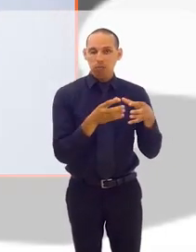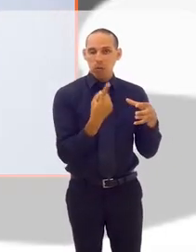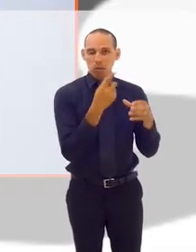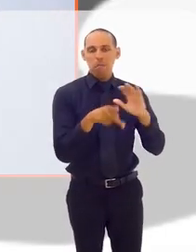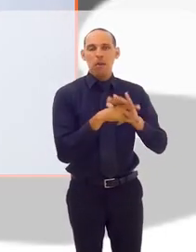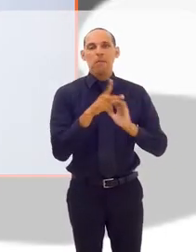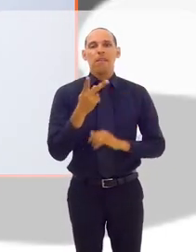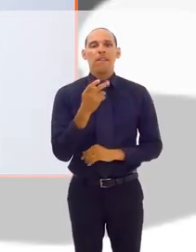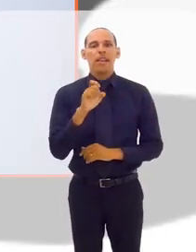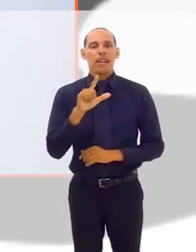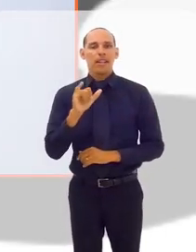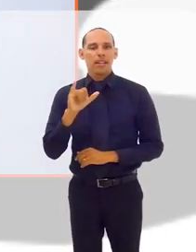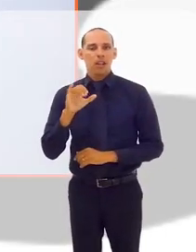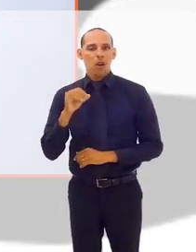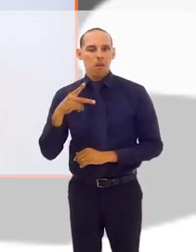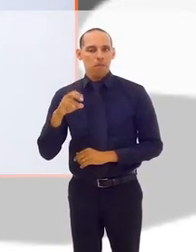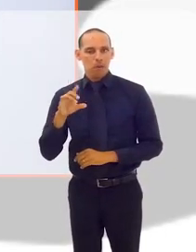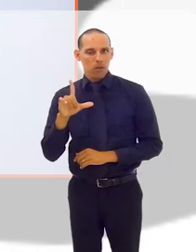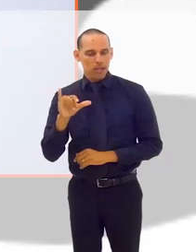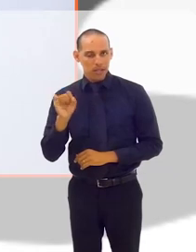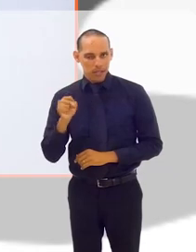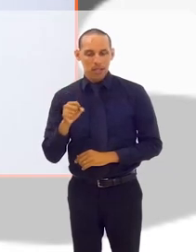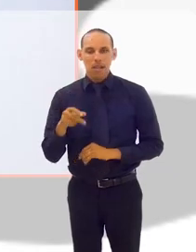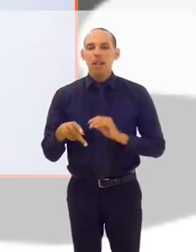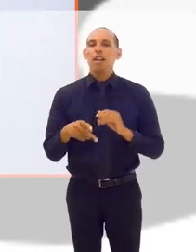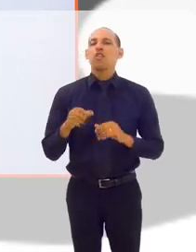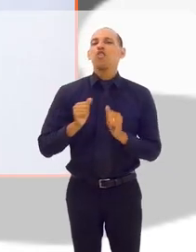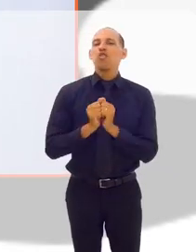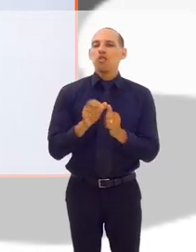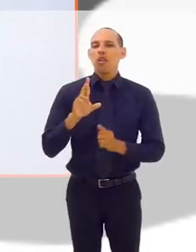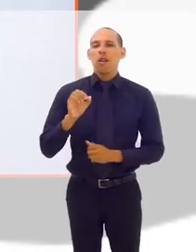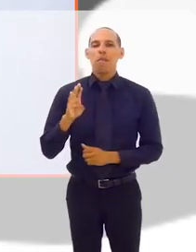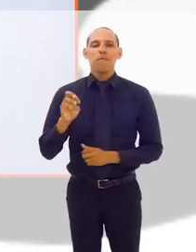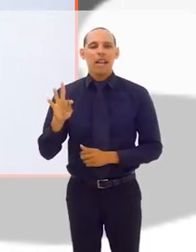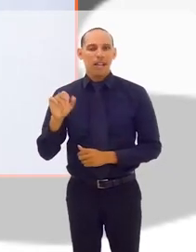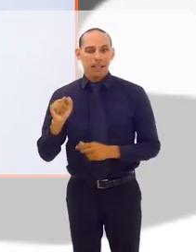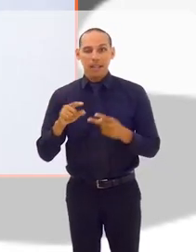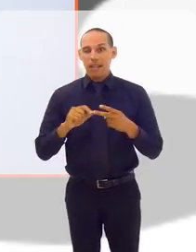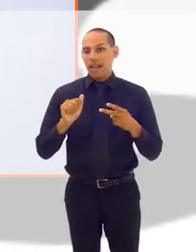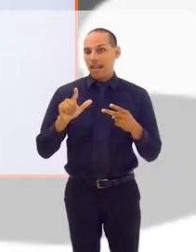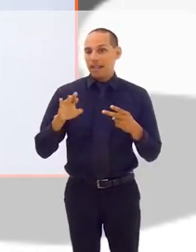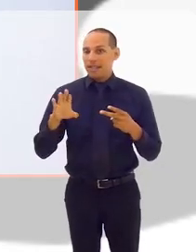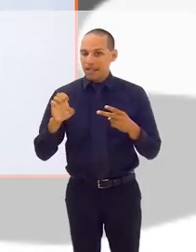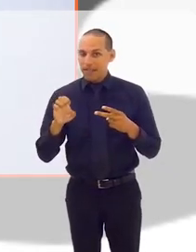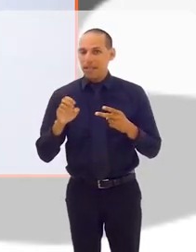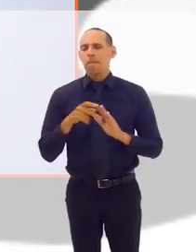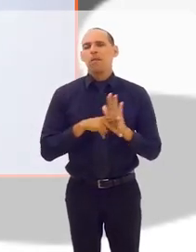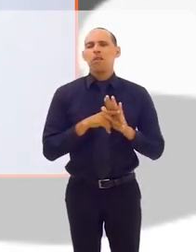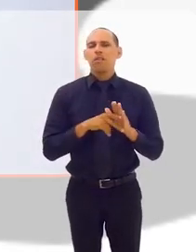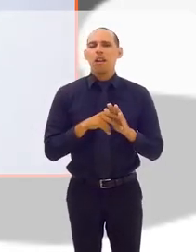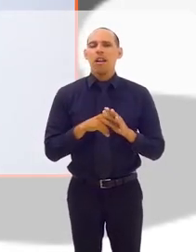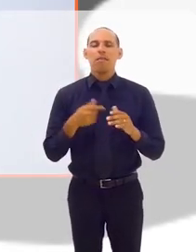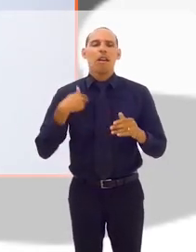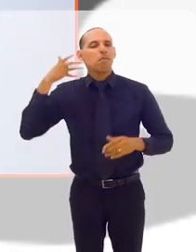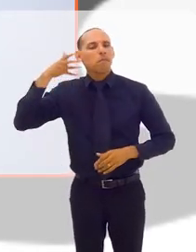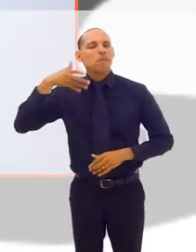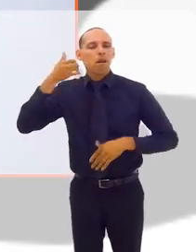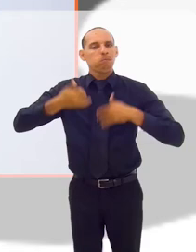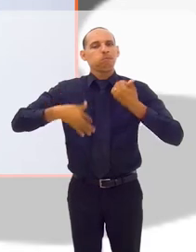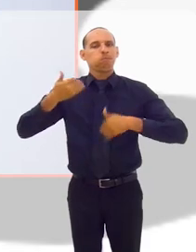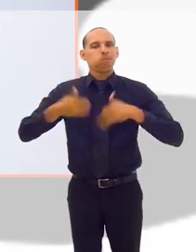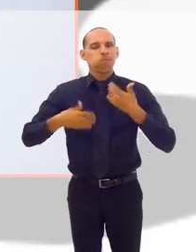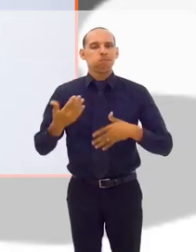peguei uma turma do Heliópolis com a Roberta do projeto Mover Delas, em parceria com a Nice, que elas ouviram a minha palestra,